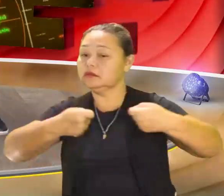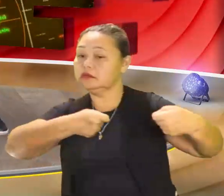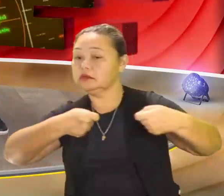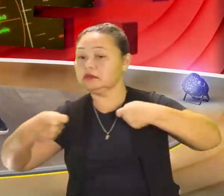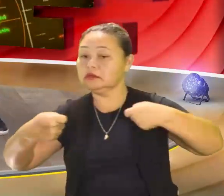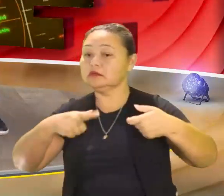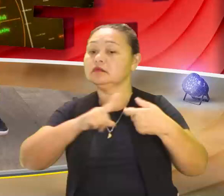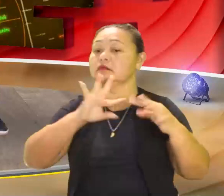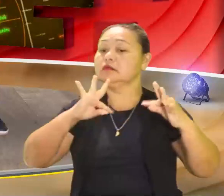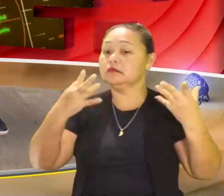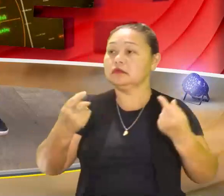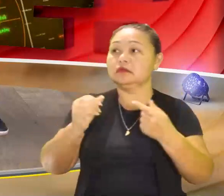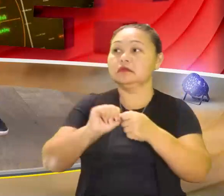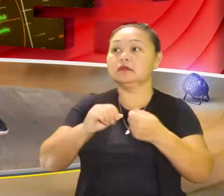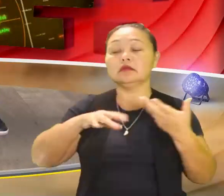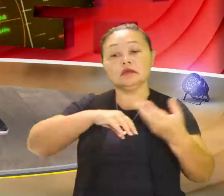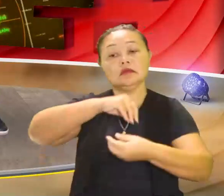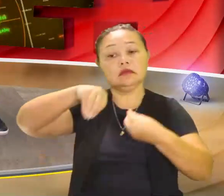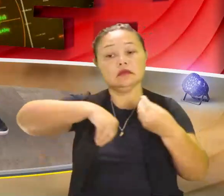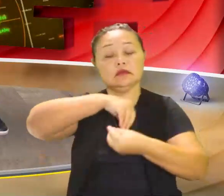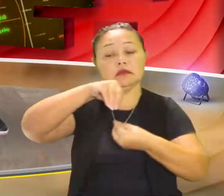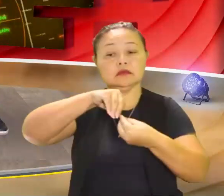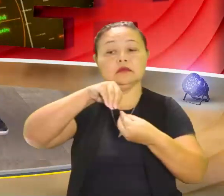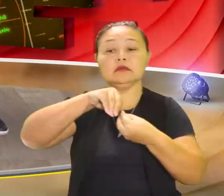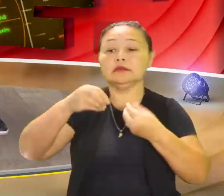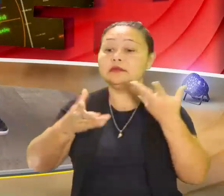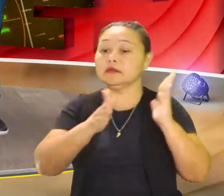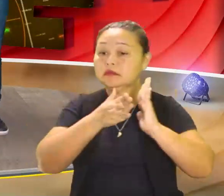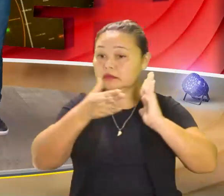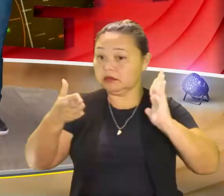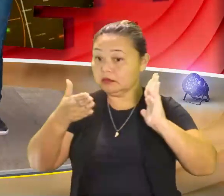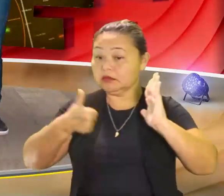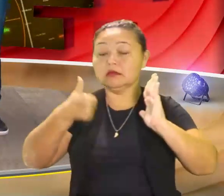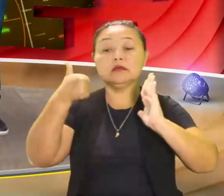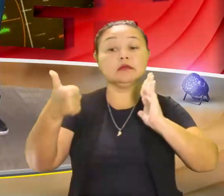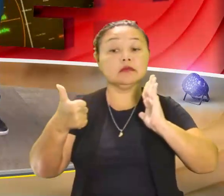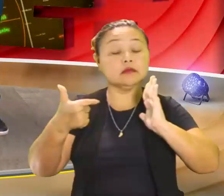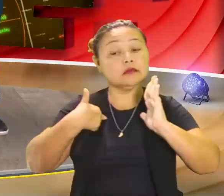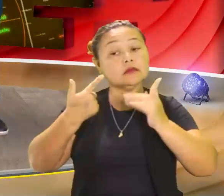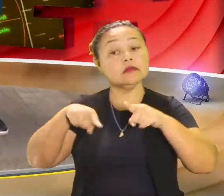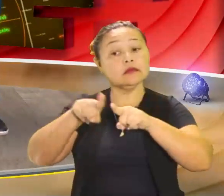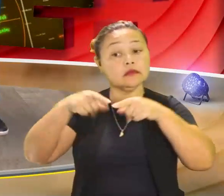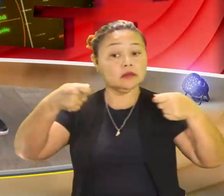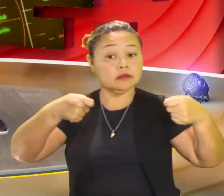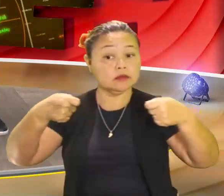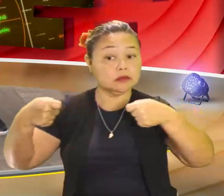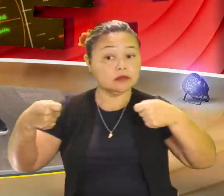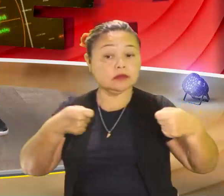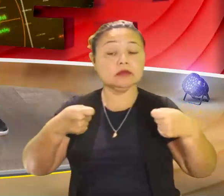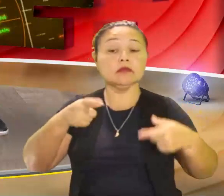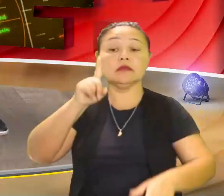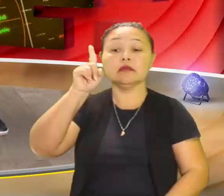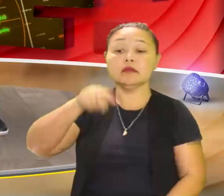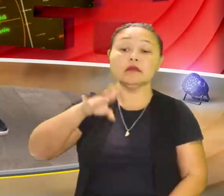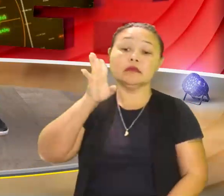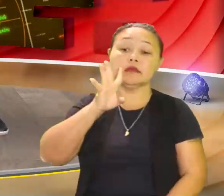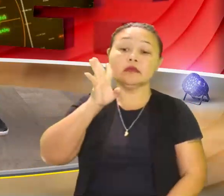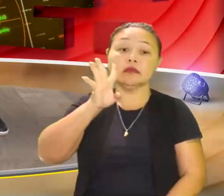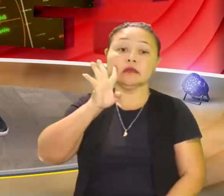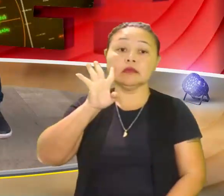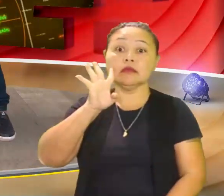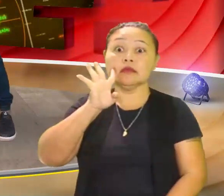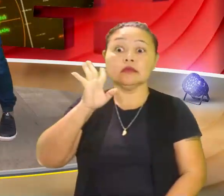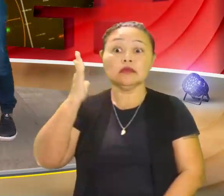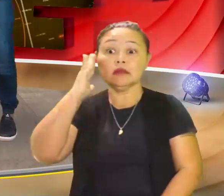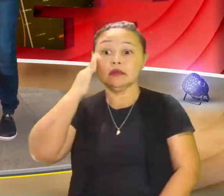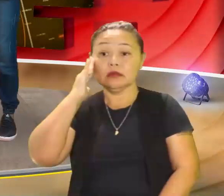brincadeira de cabo de guerra. Tudo isso envolve aí o nosso módulo. Beleza. E no cabo de guerra é muito legal quando ele